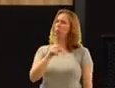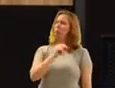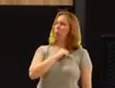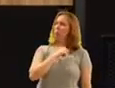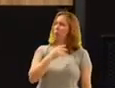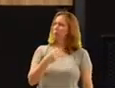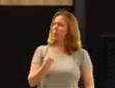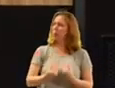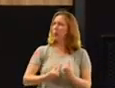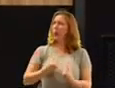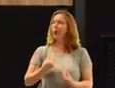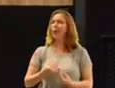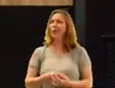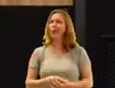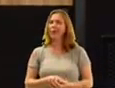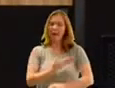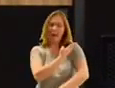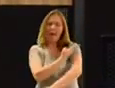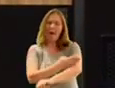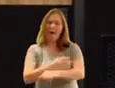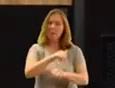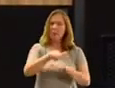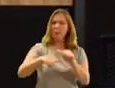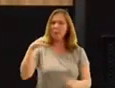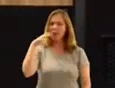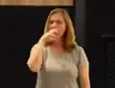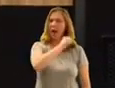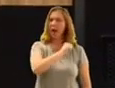a gente mudar o hábito tão rápido assim, não.